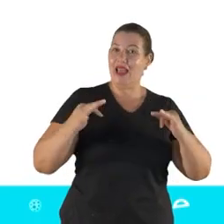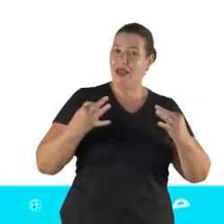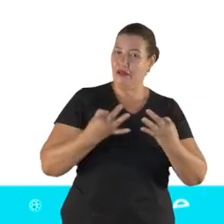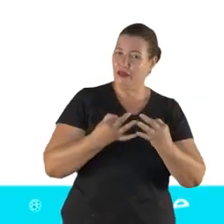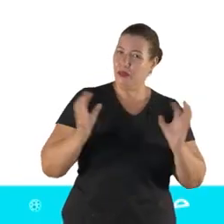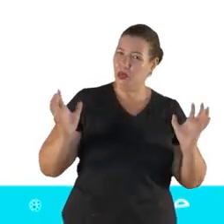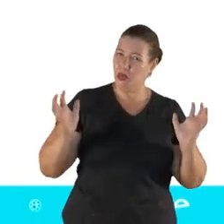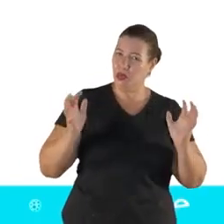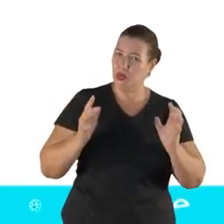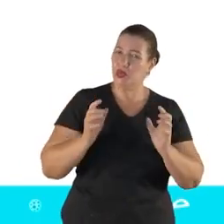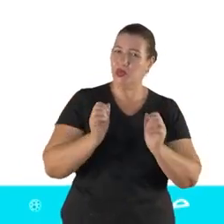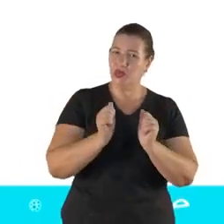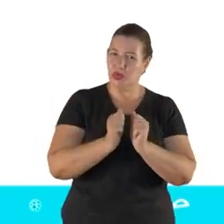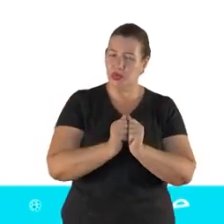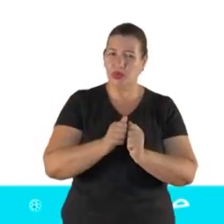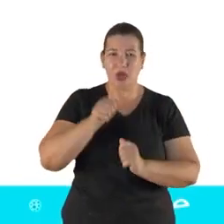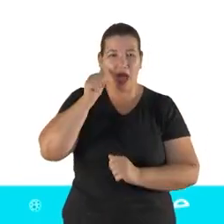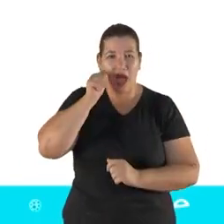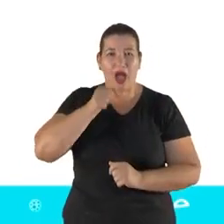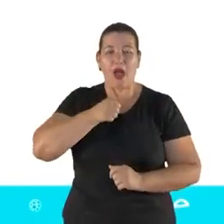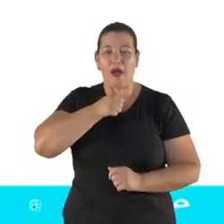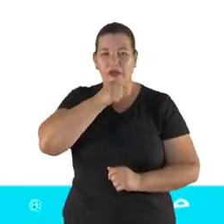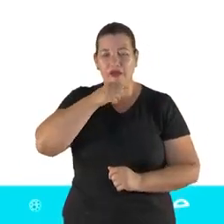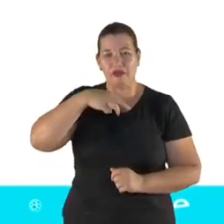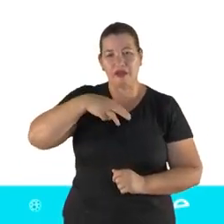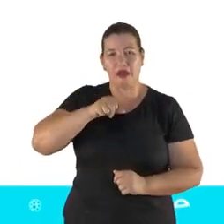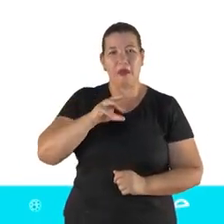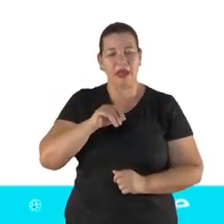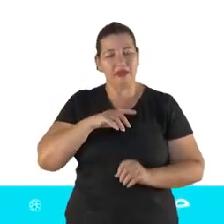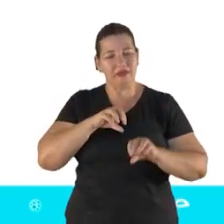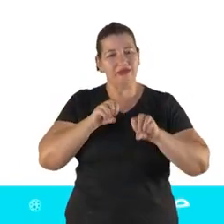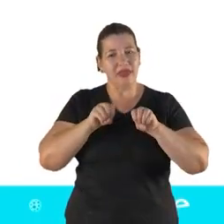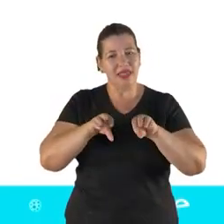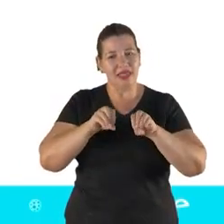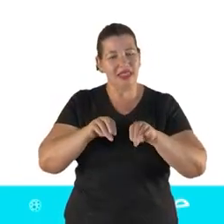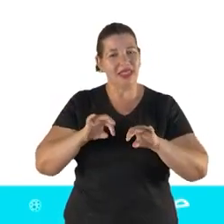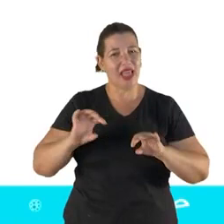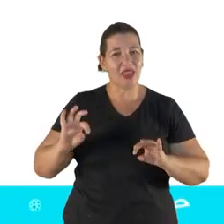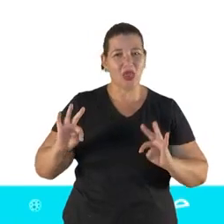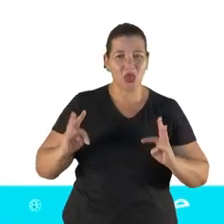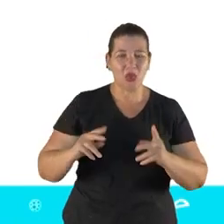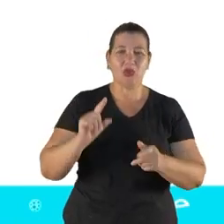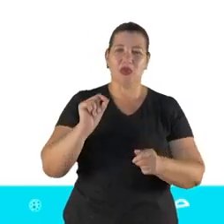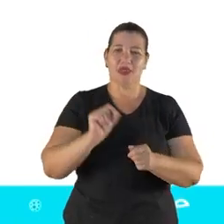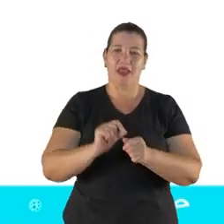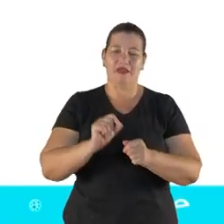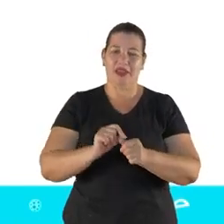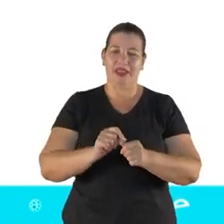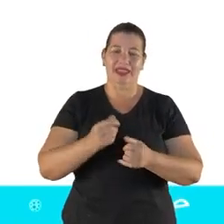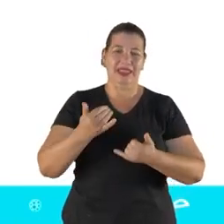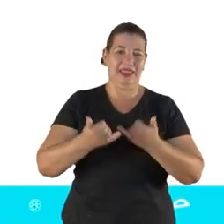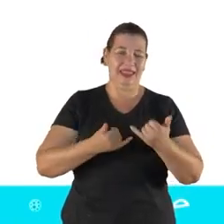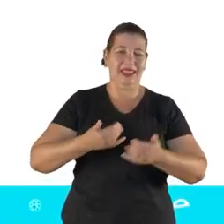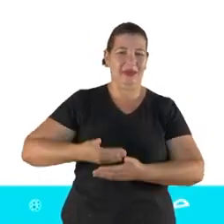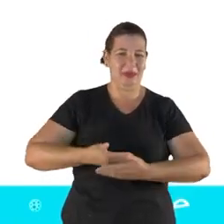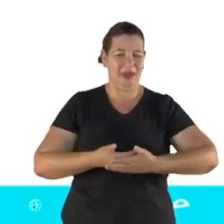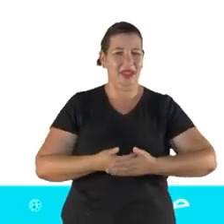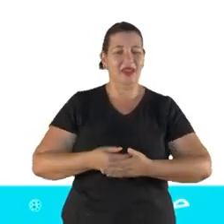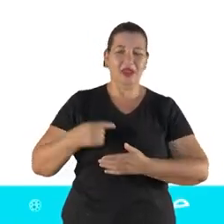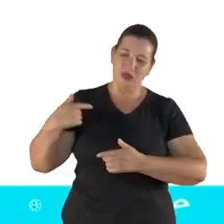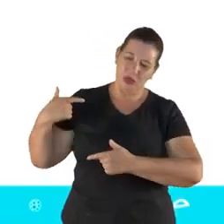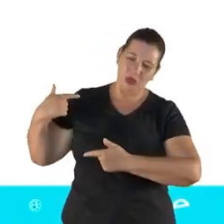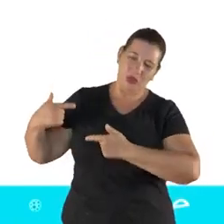a família se reuniu e Vó Maria a todos ensinou um aprendizado